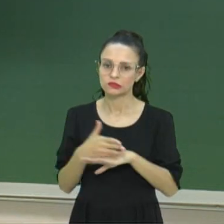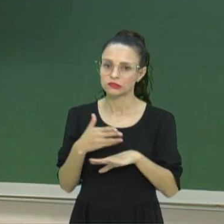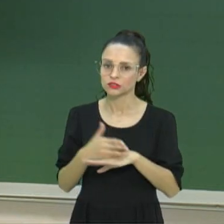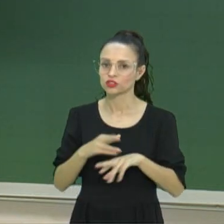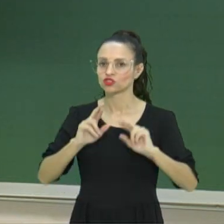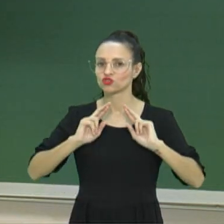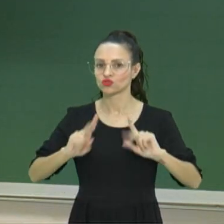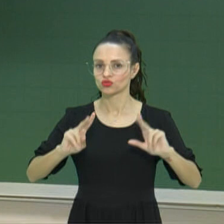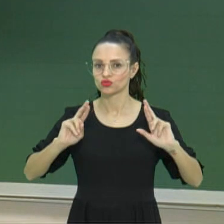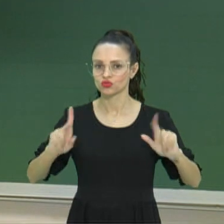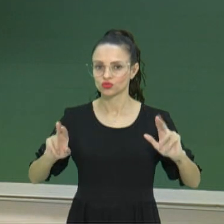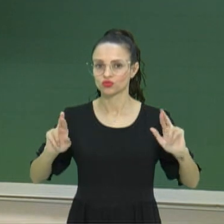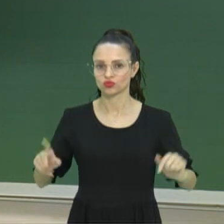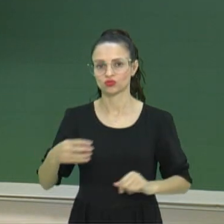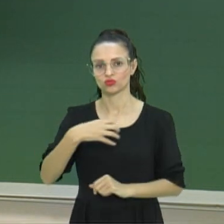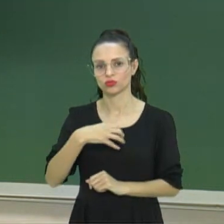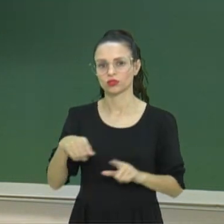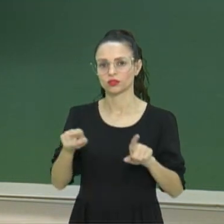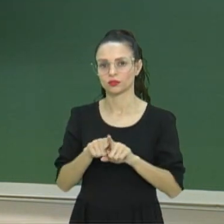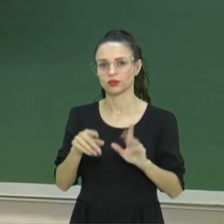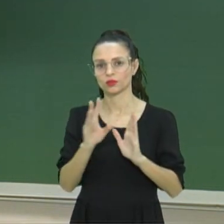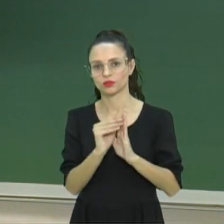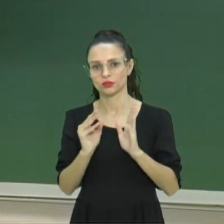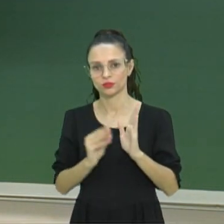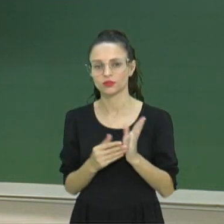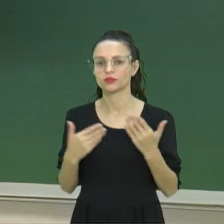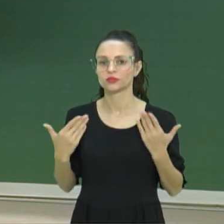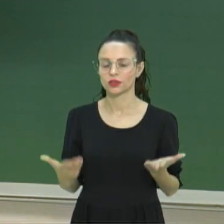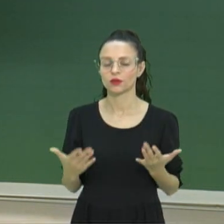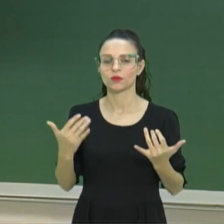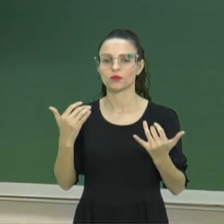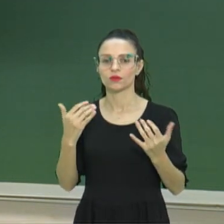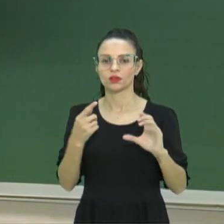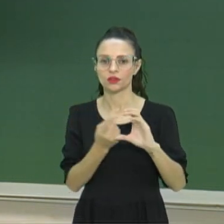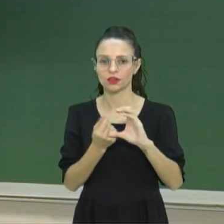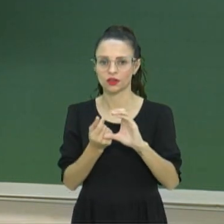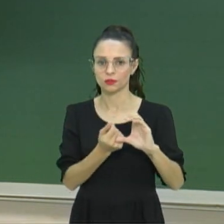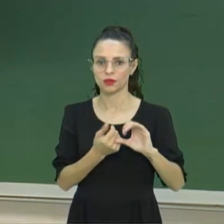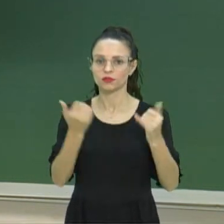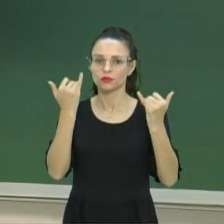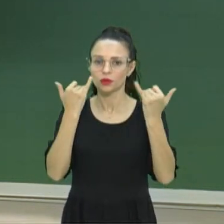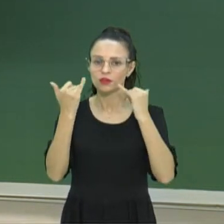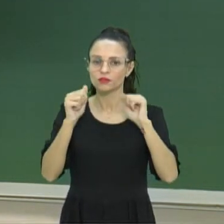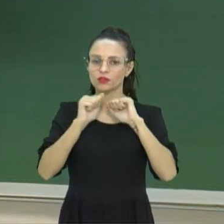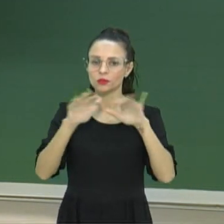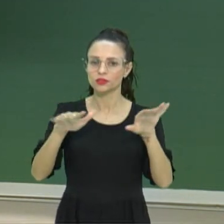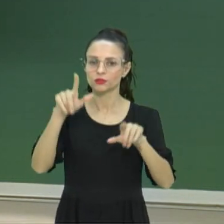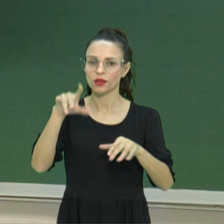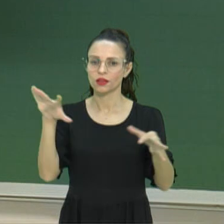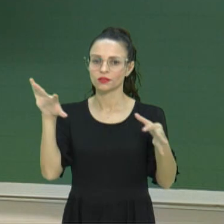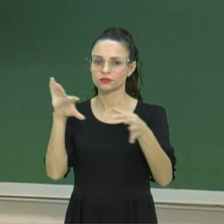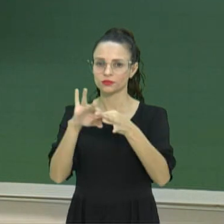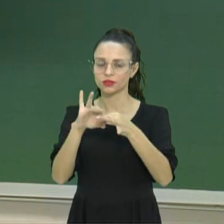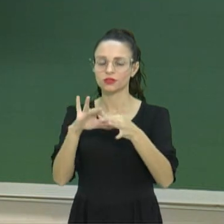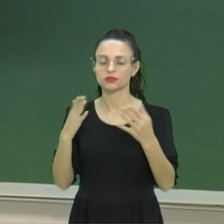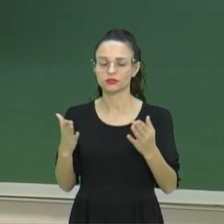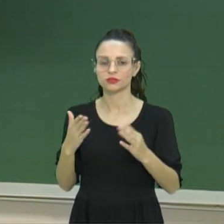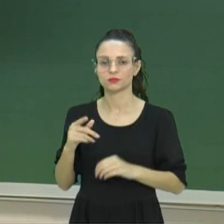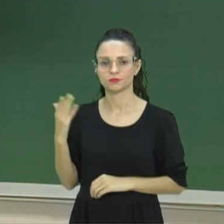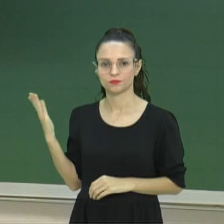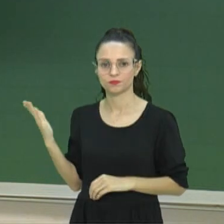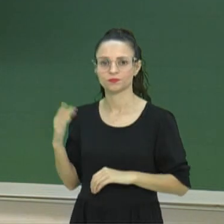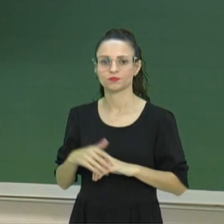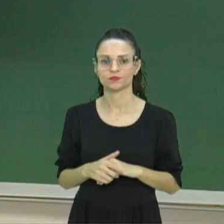formas também de conteúdos, né? Então, o capitalismo informacional é o que estava representado